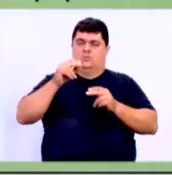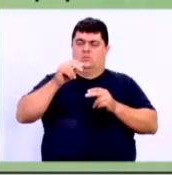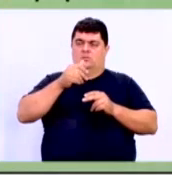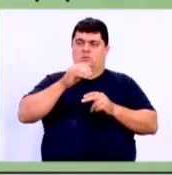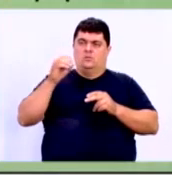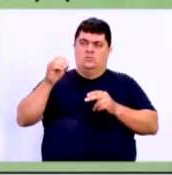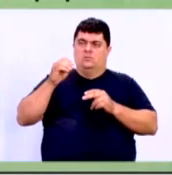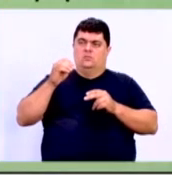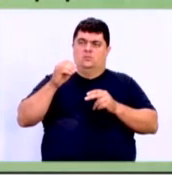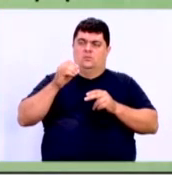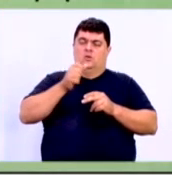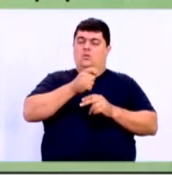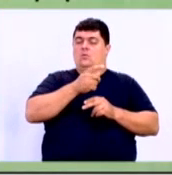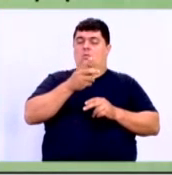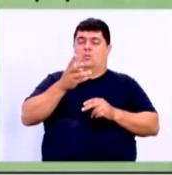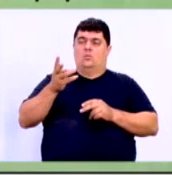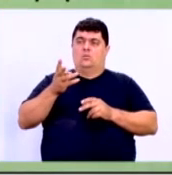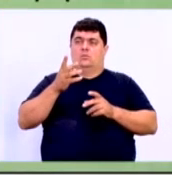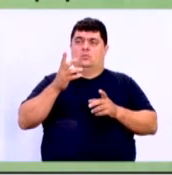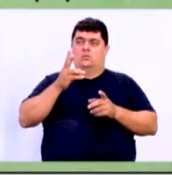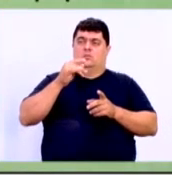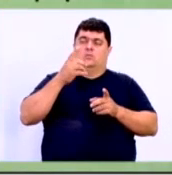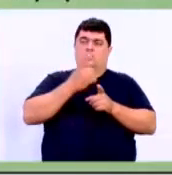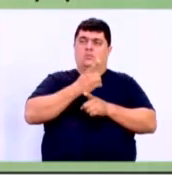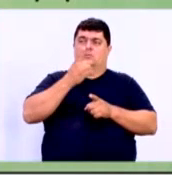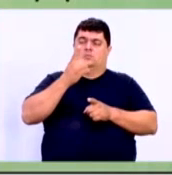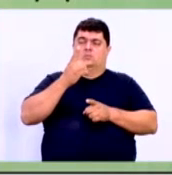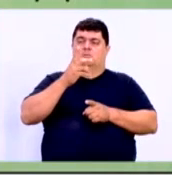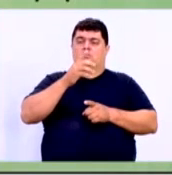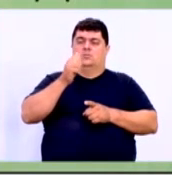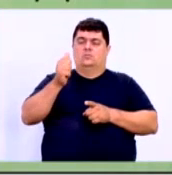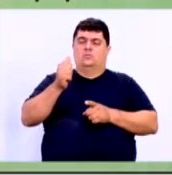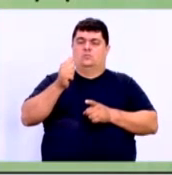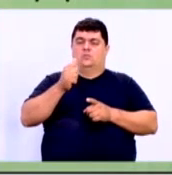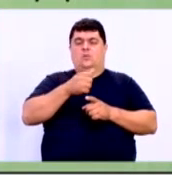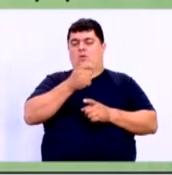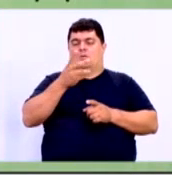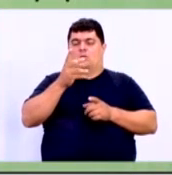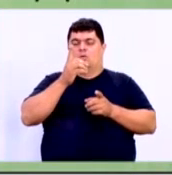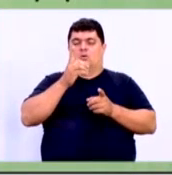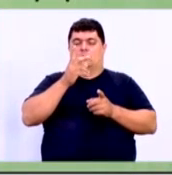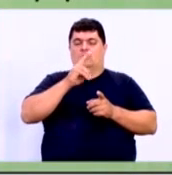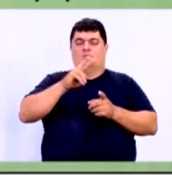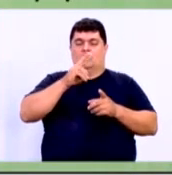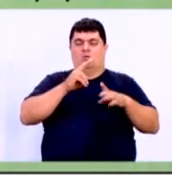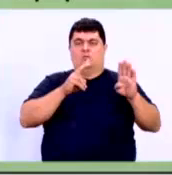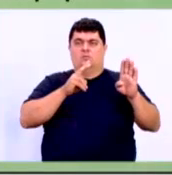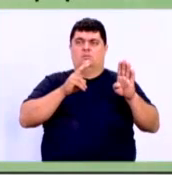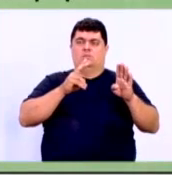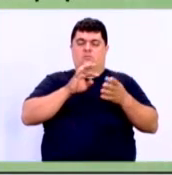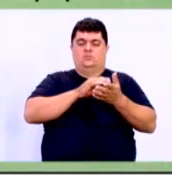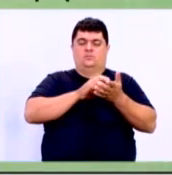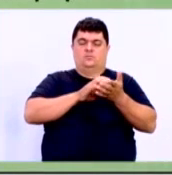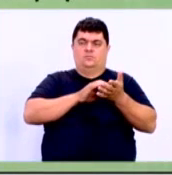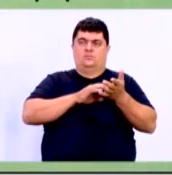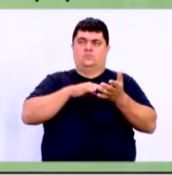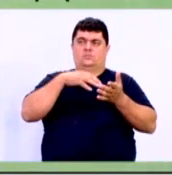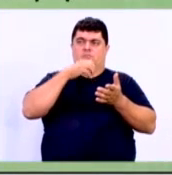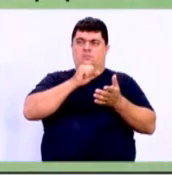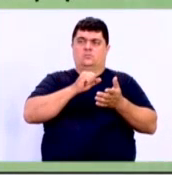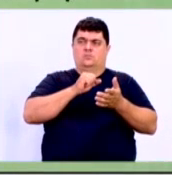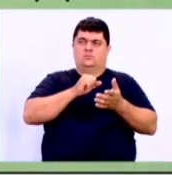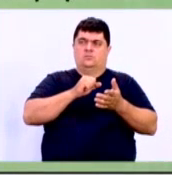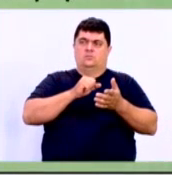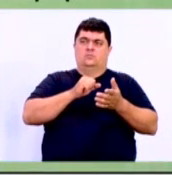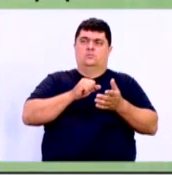quero identificar quanto é o valor de alfa e quanto é o valor de beta. Aí, calculadora, né, básica, se